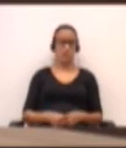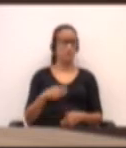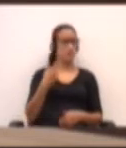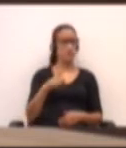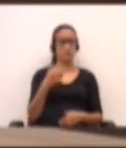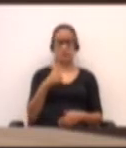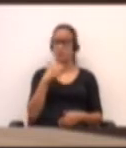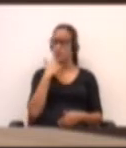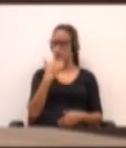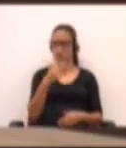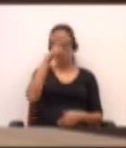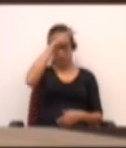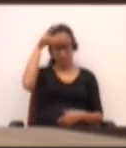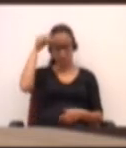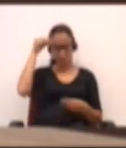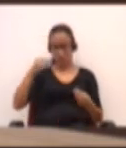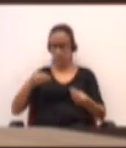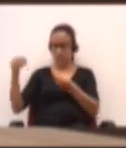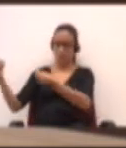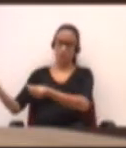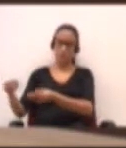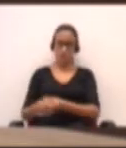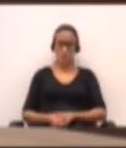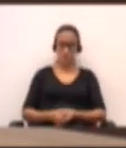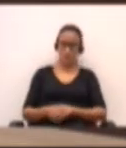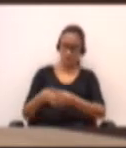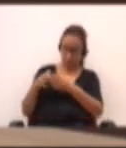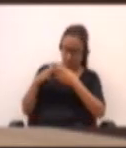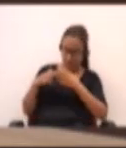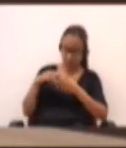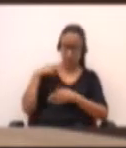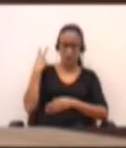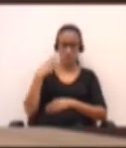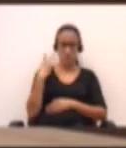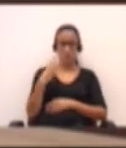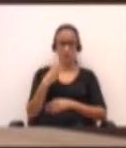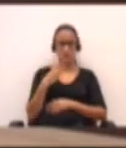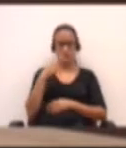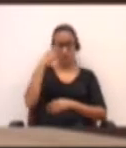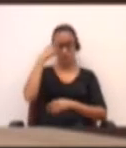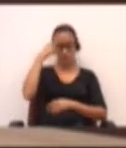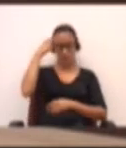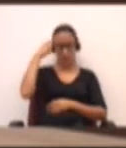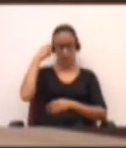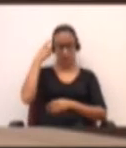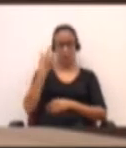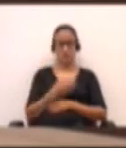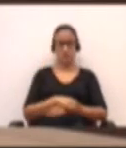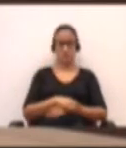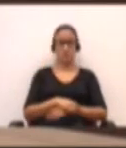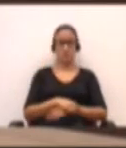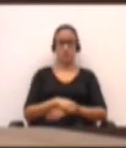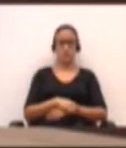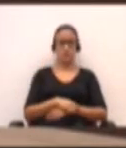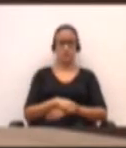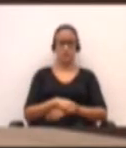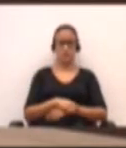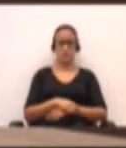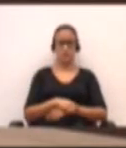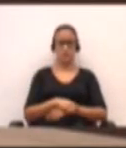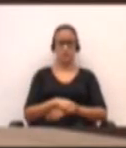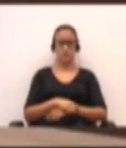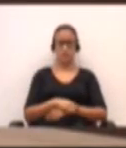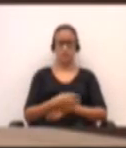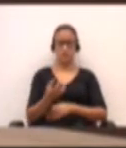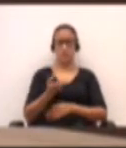Não havendo, encaminhe-se ao executivo. Questão de ordem, senhor presidente. Pela ordem, o vereador Wilson Cerqueira. Eu peço a